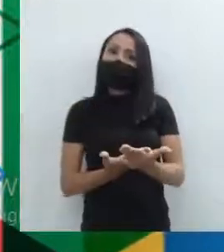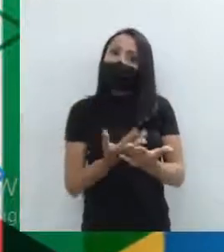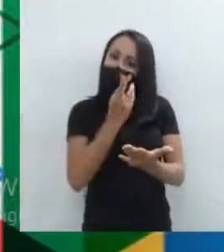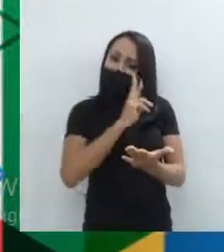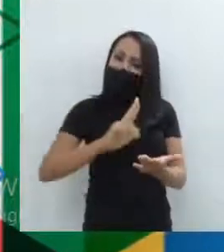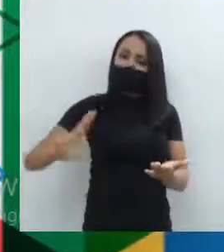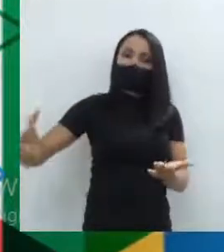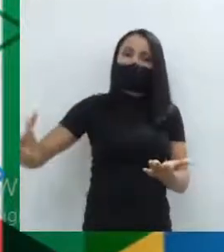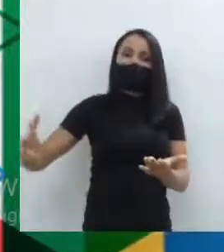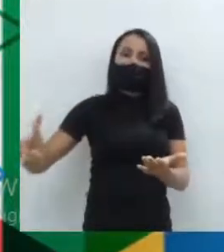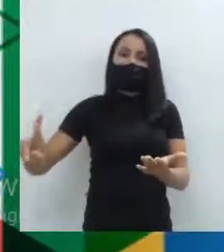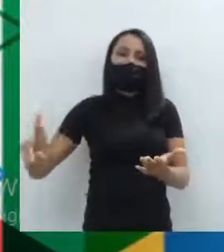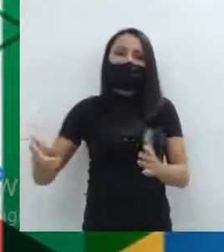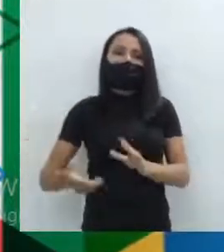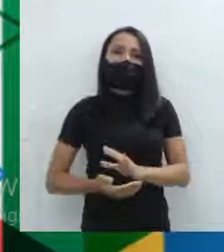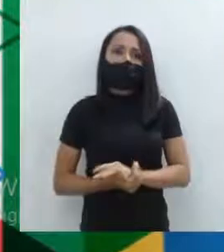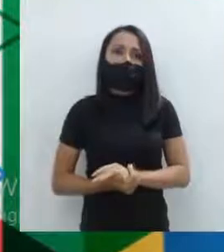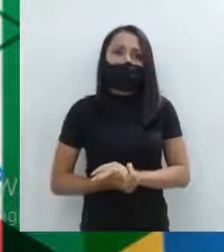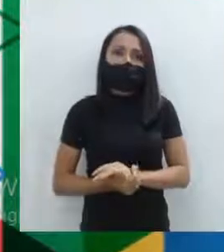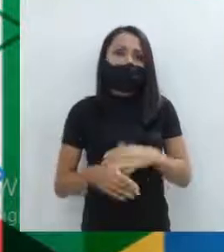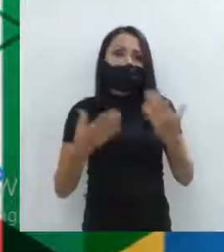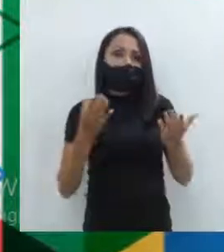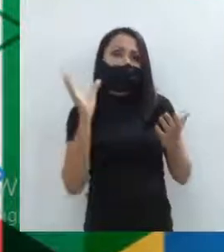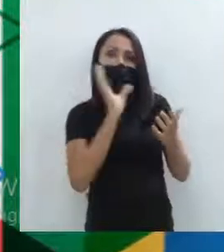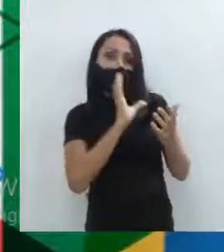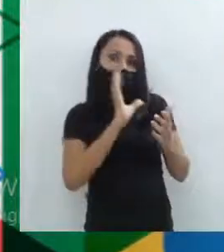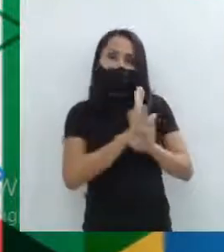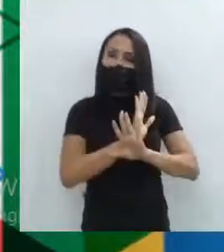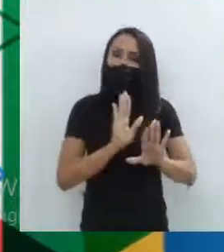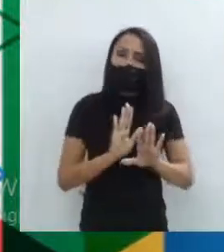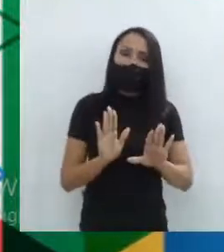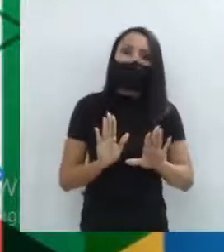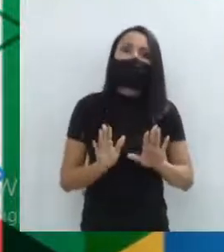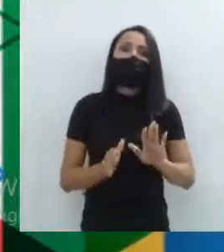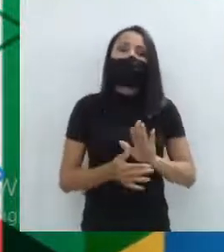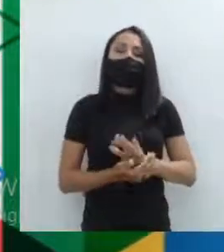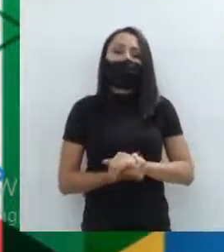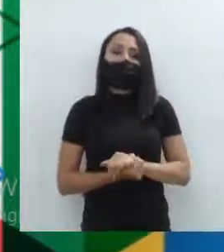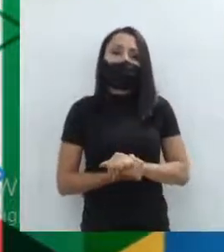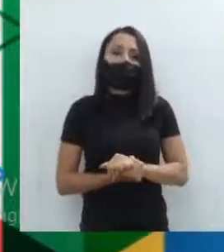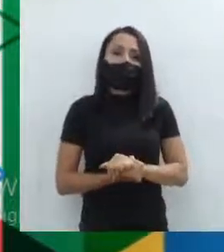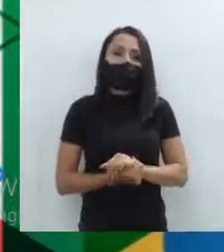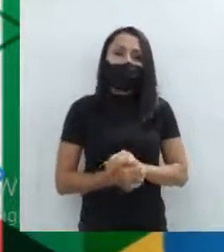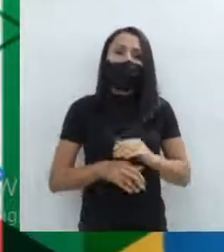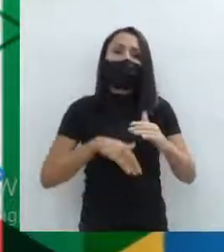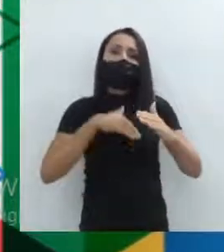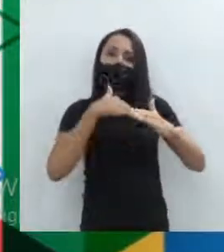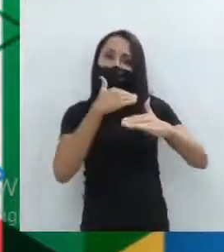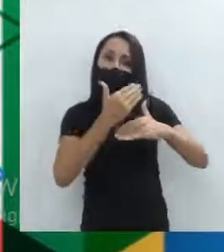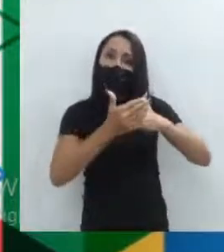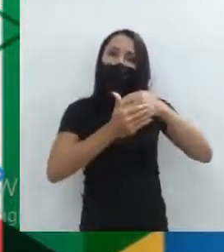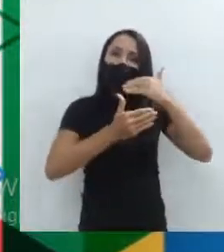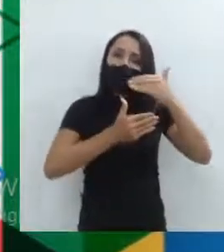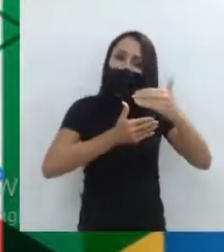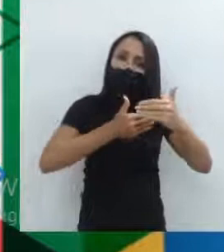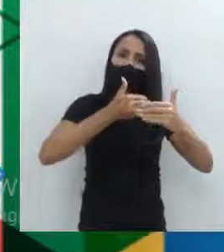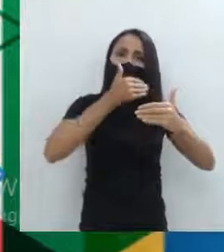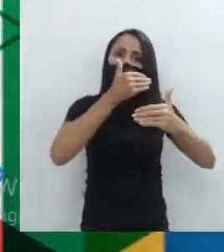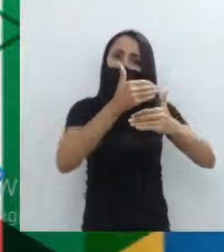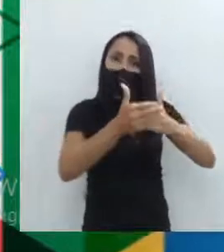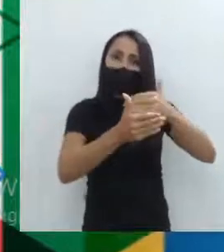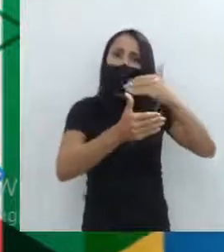essa ruptura não foi radical, né? Não foi de uma forma tão forte, ela veio de maneira